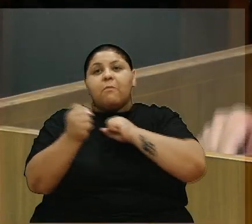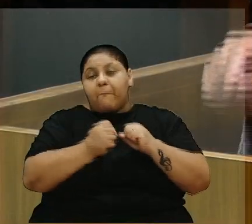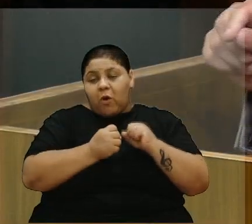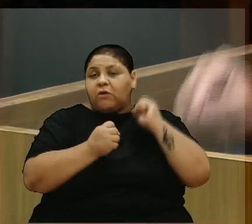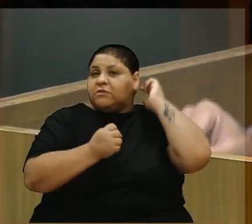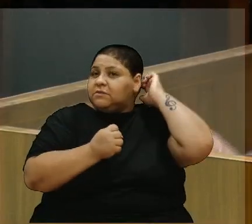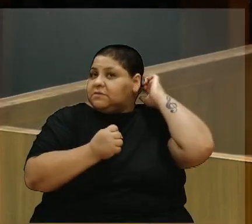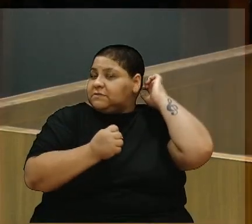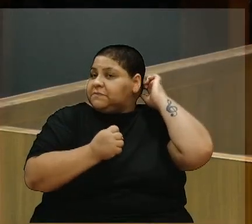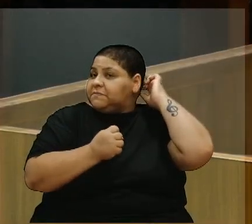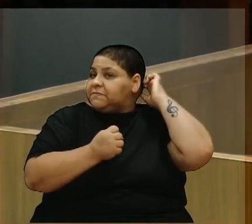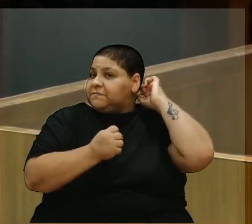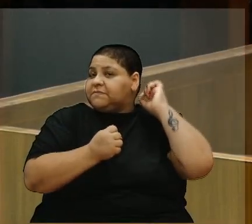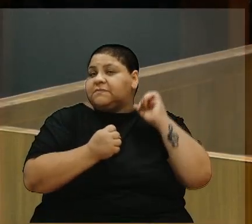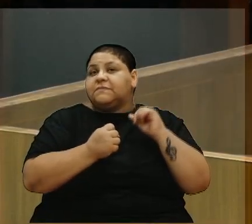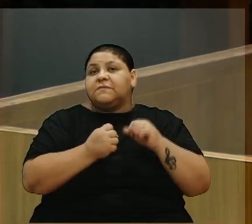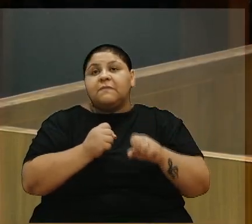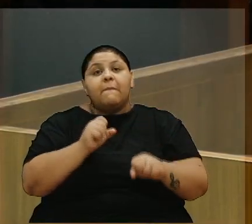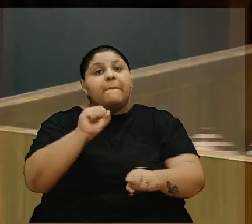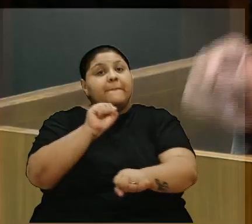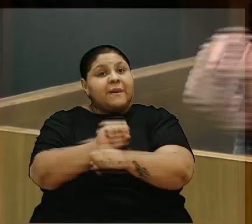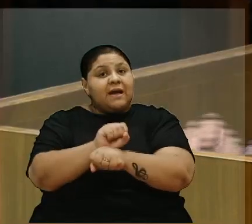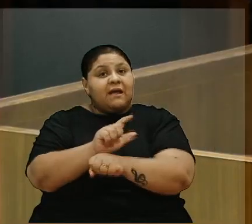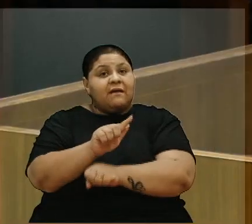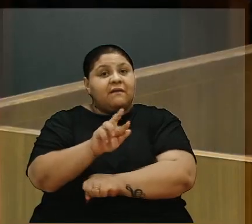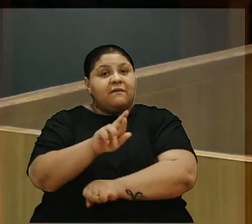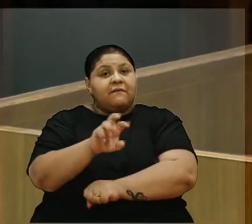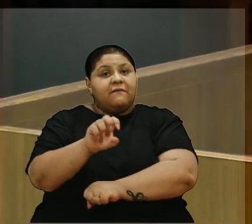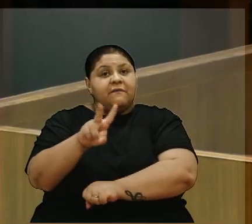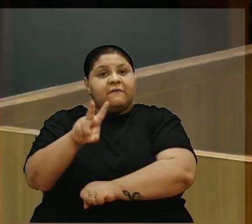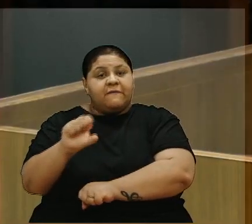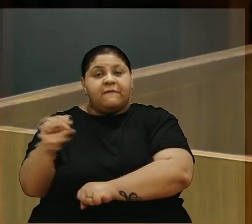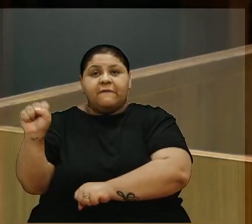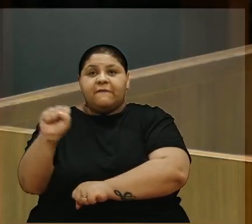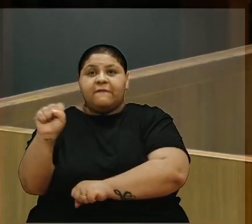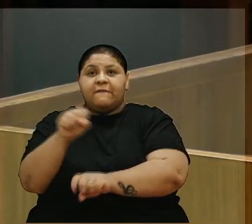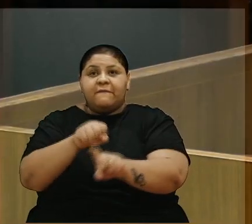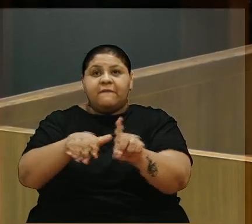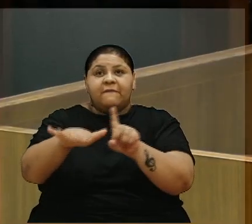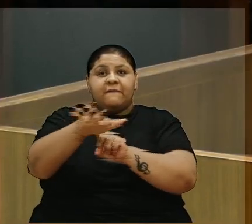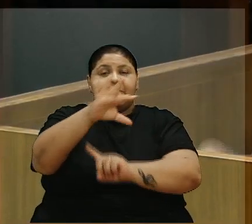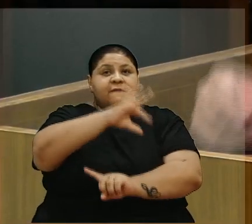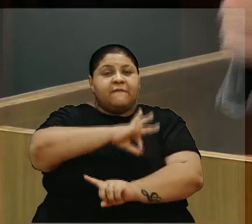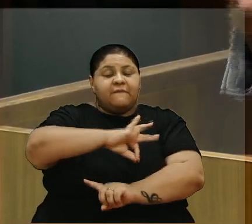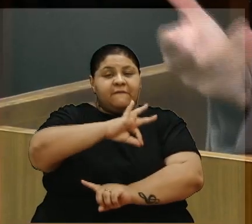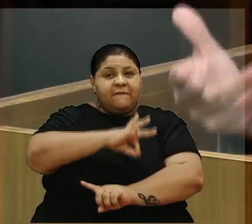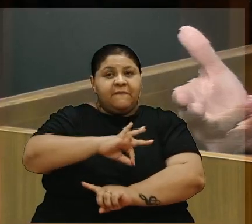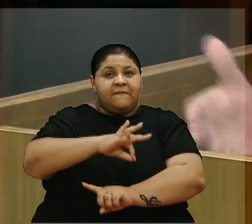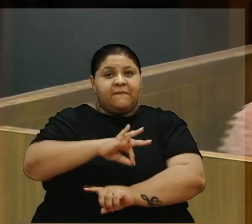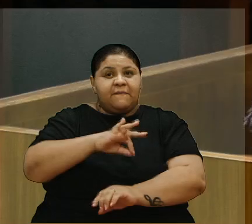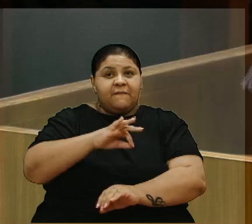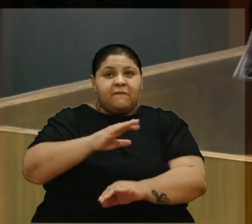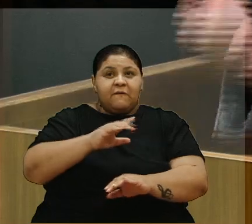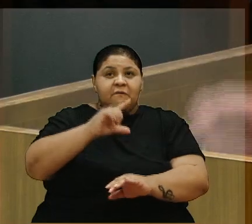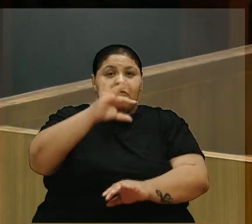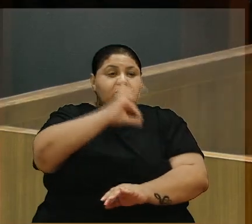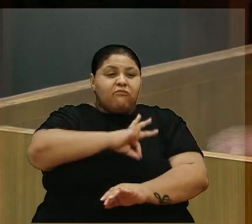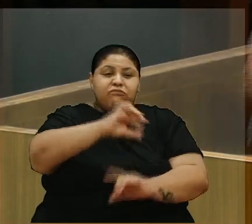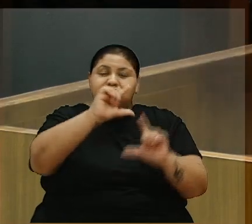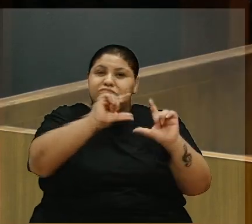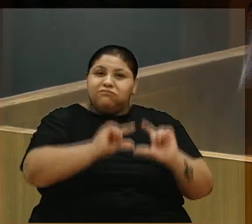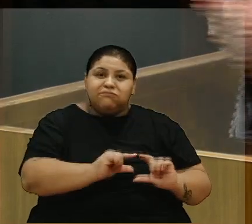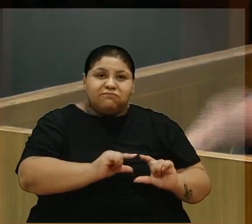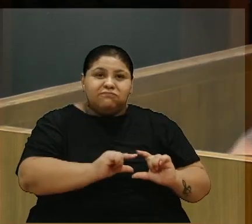vir, em breve, a ter paralisações. A assistência, os salários são mais baixos ainda, não tem benefício